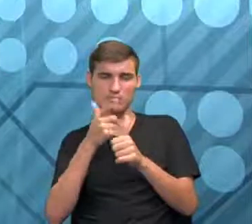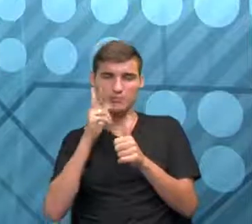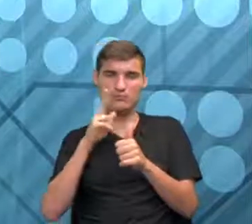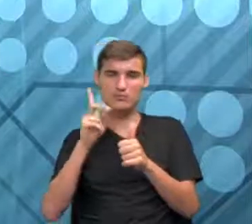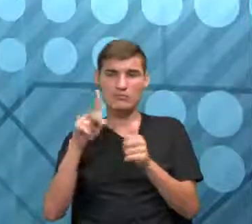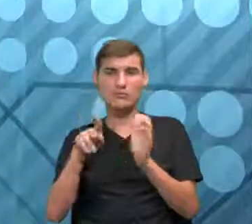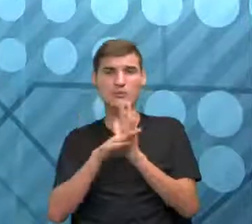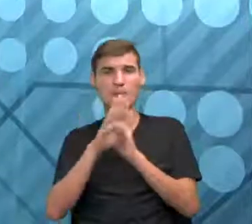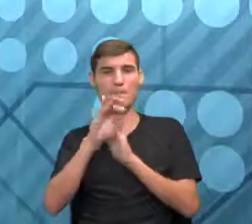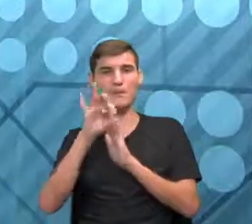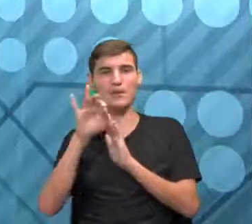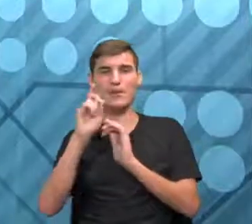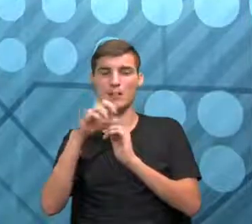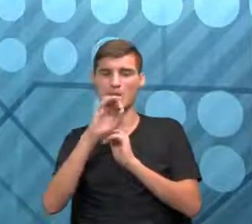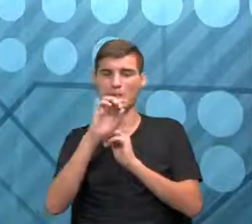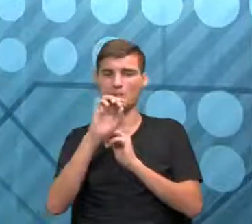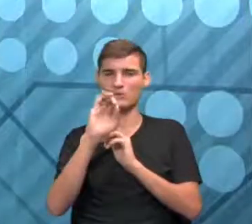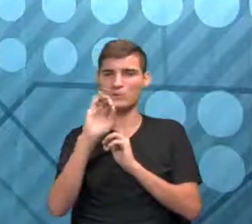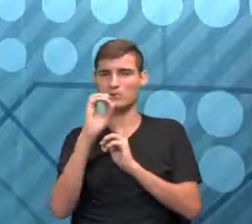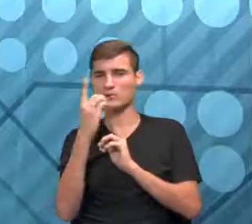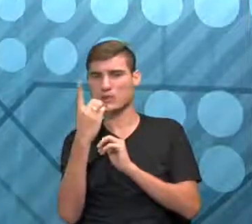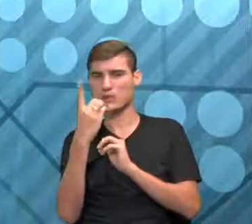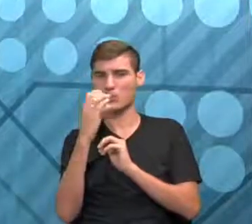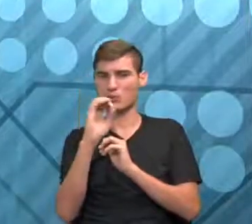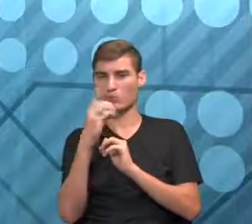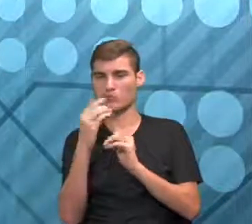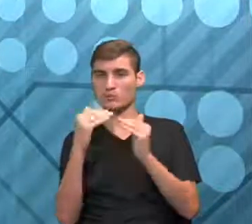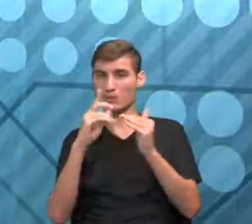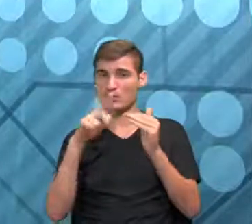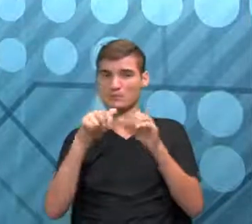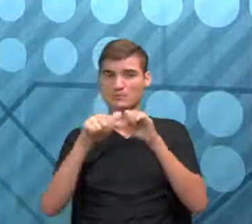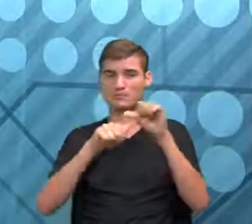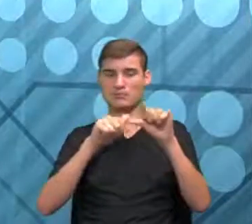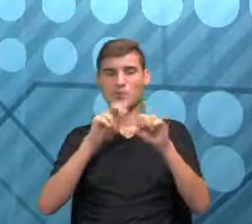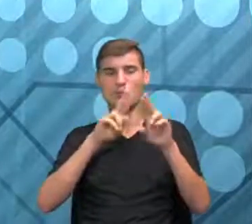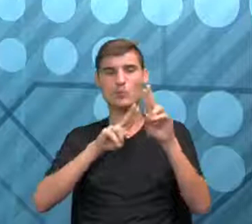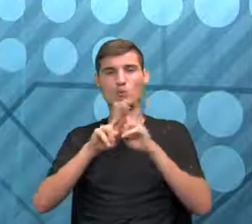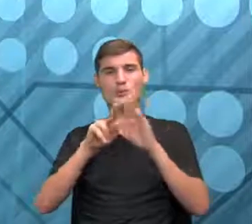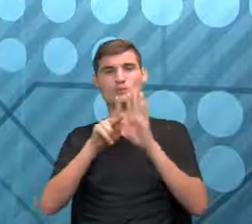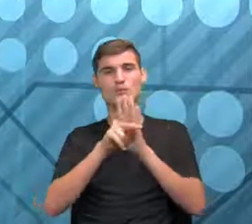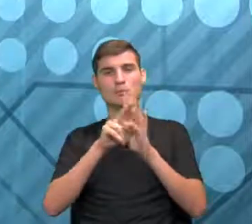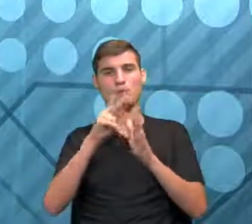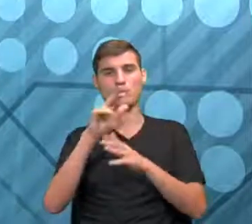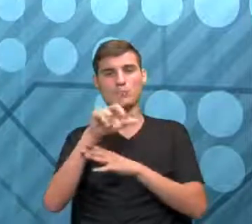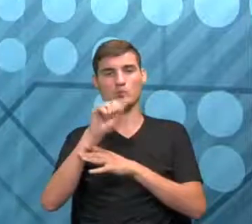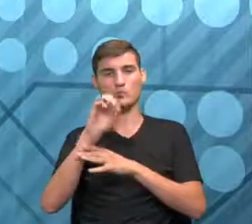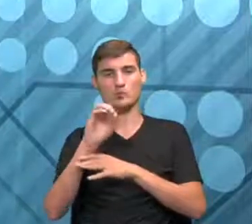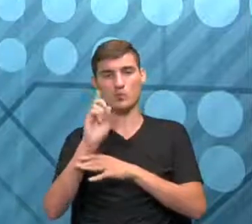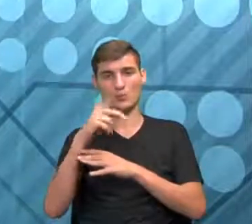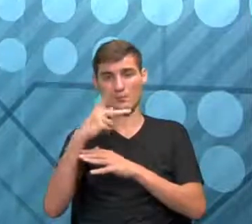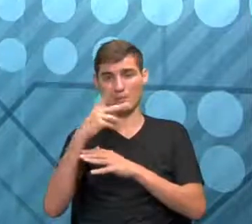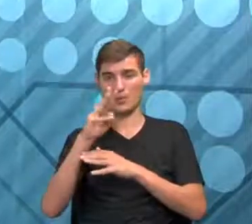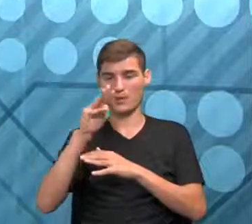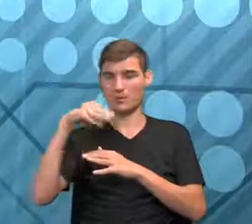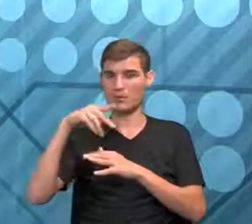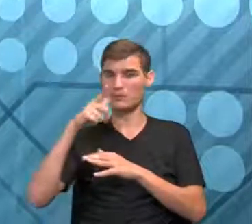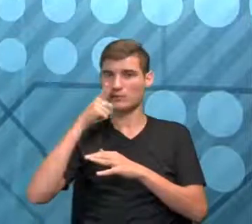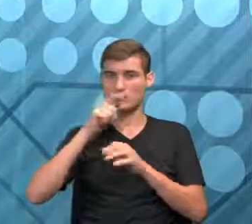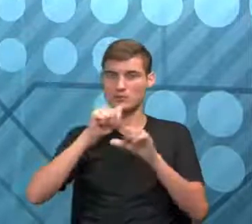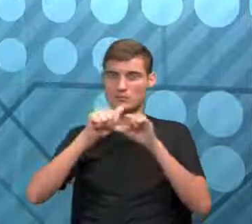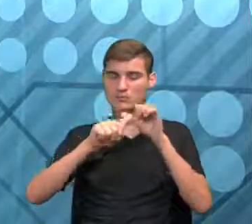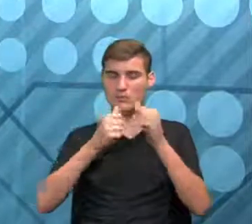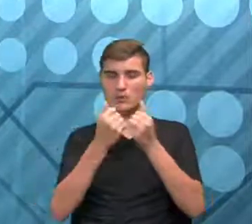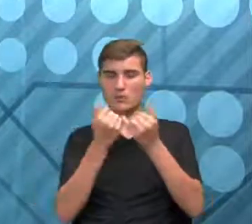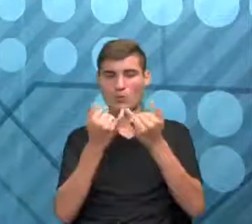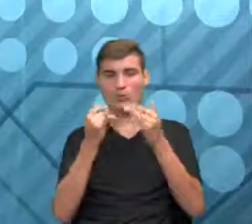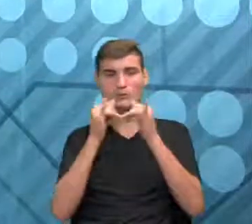de bits igual a 101. Então é assim que eu fiz a modulação por codificação de pulso. Eu digitalizei e eu quantifiquei o meu